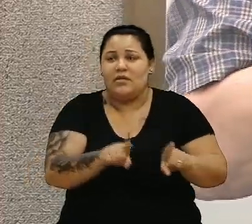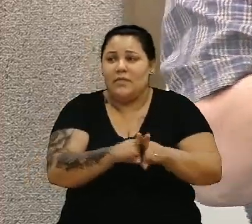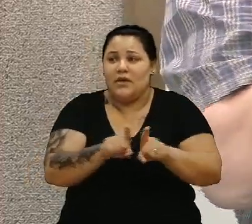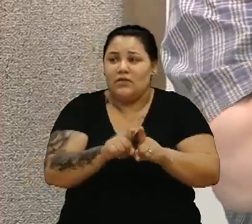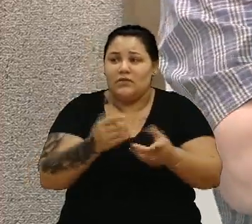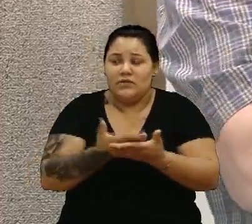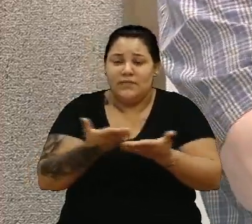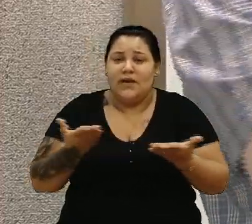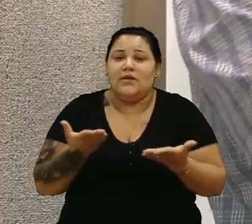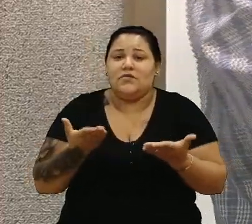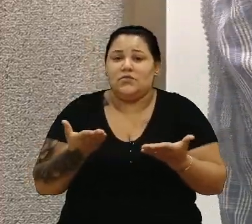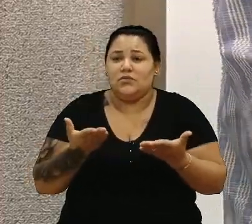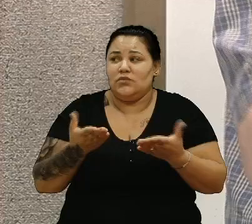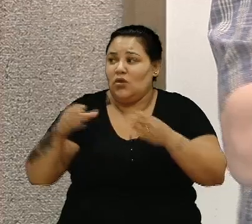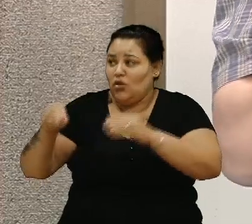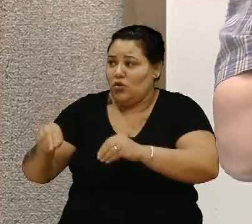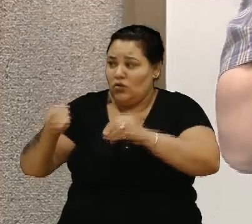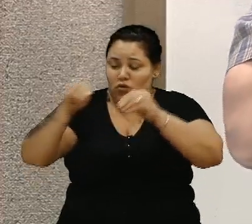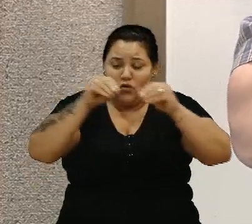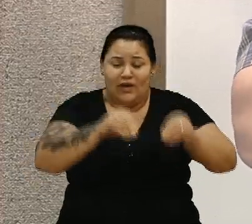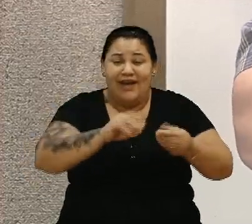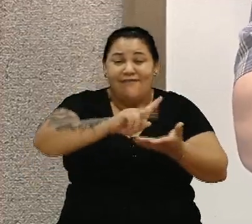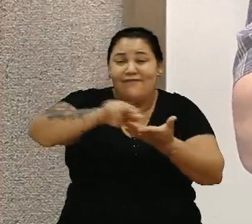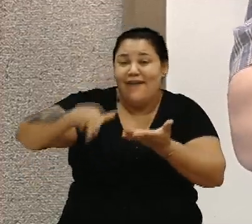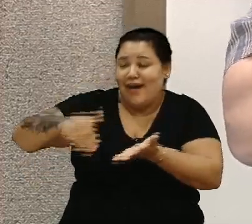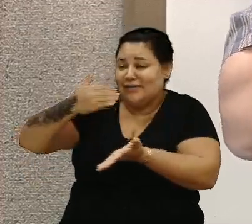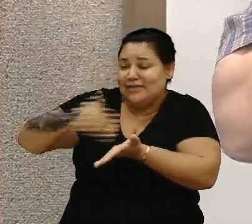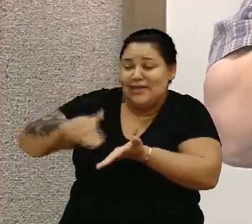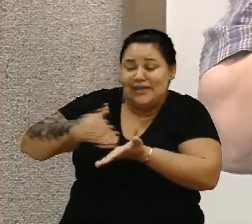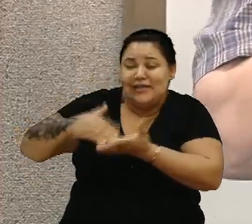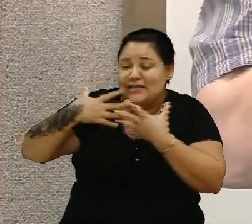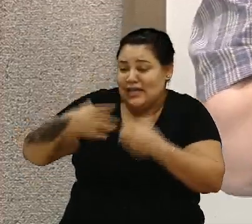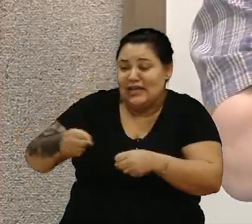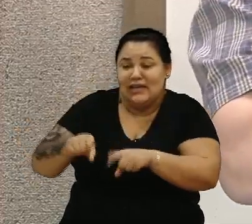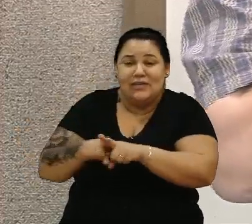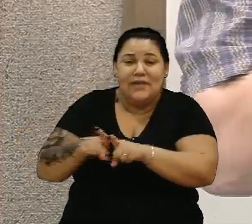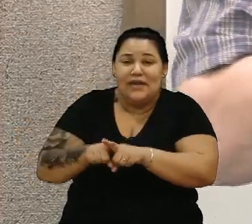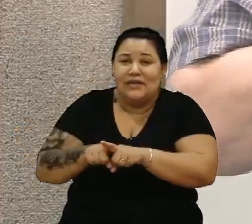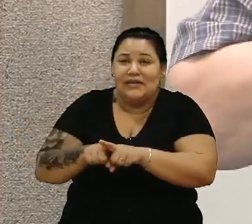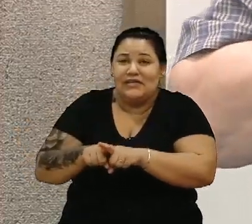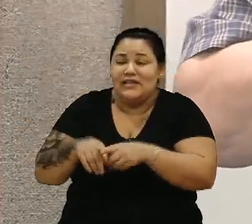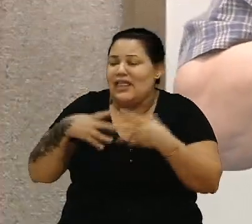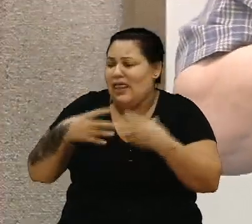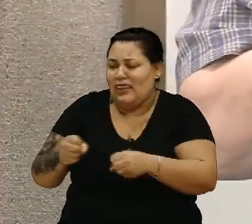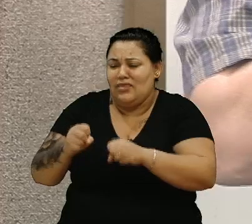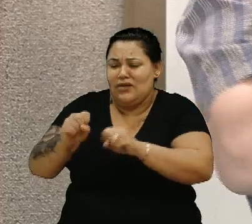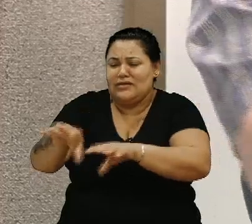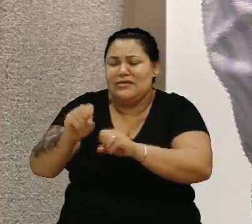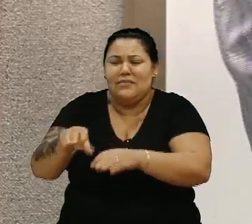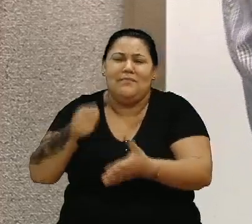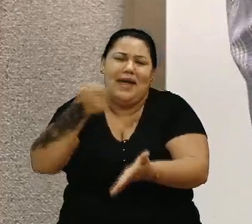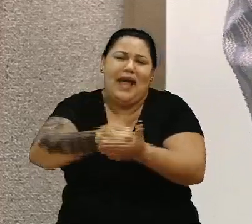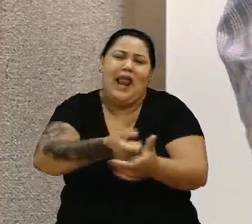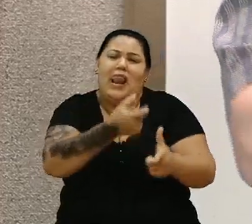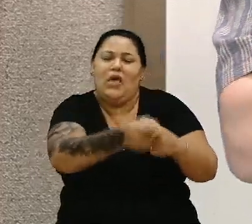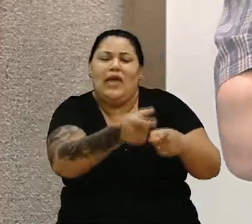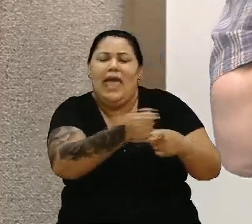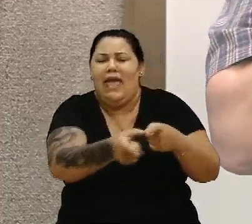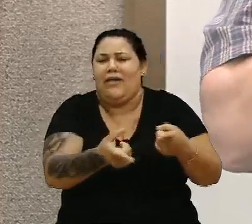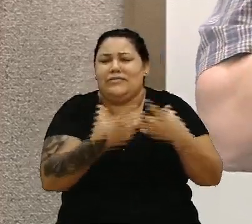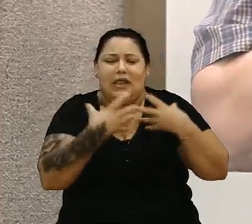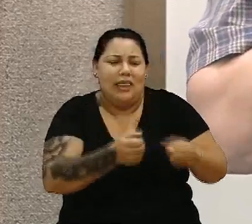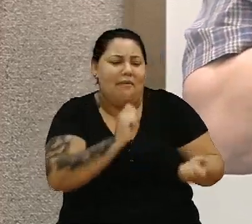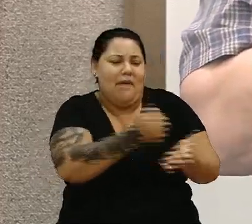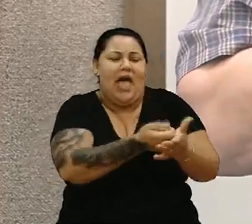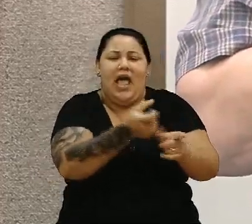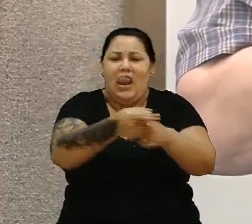espaço, transferisse para lá várias secretarias. Nós estamos lá com a Secretaria de Educação pagando aluguel, Secretaria não sei do que pagando aluguel.